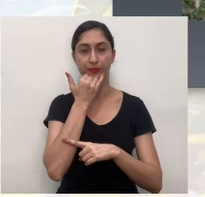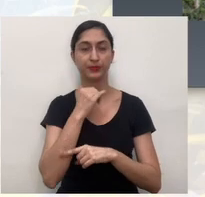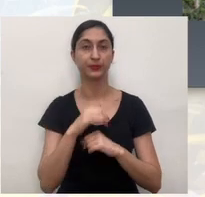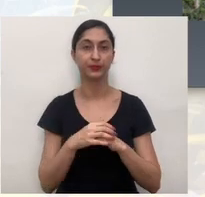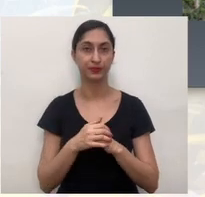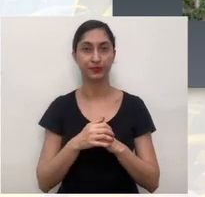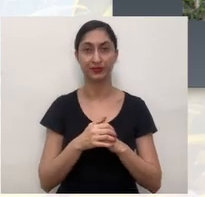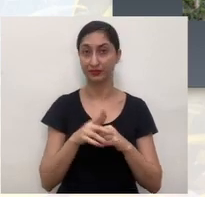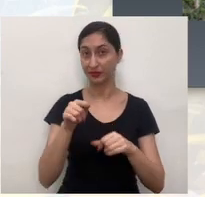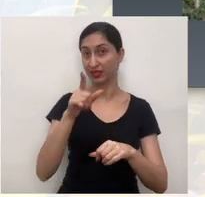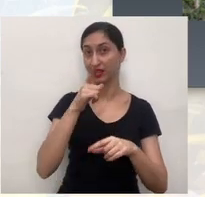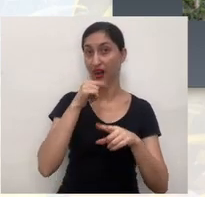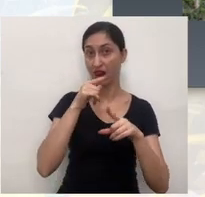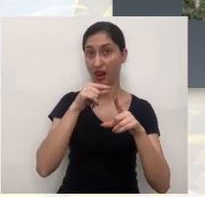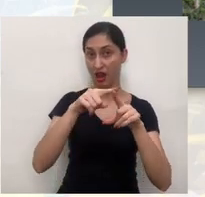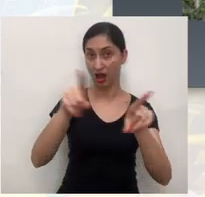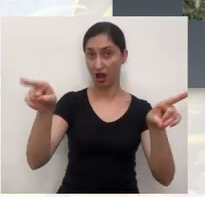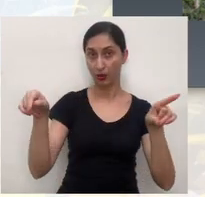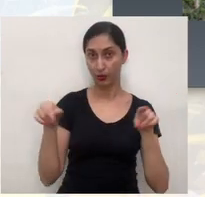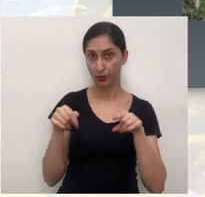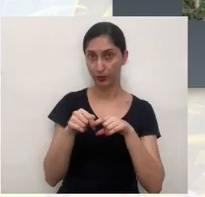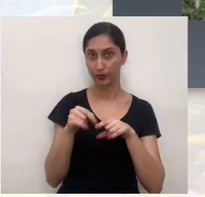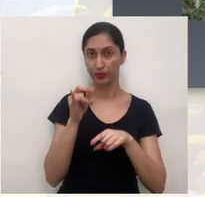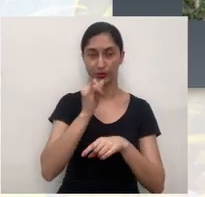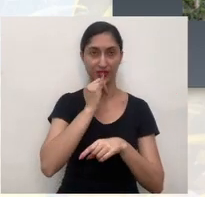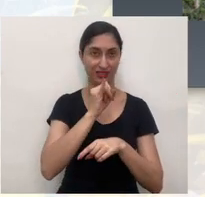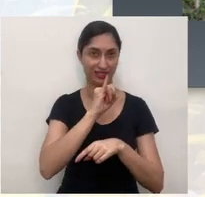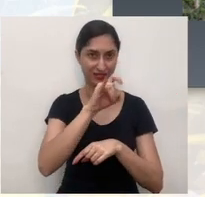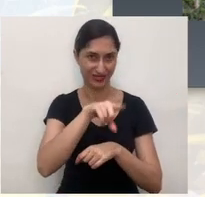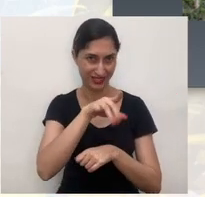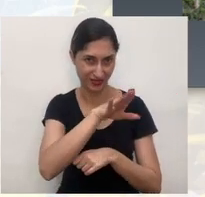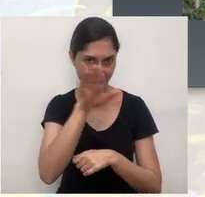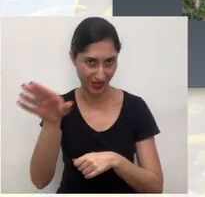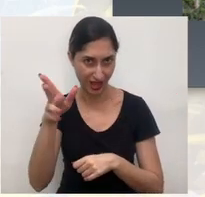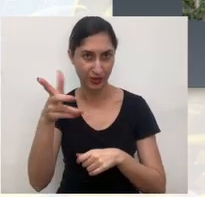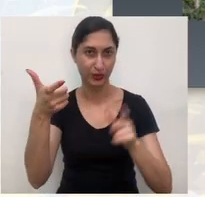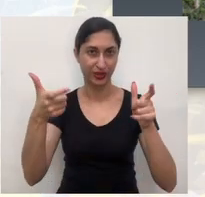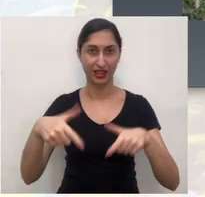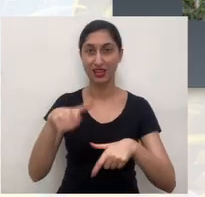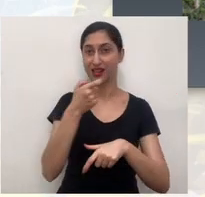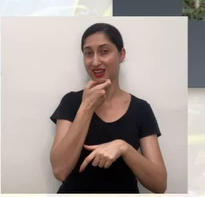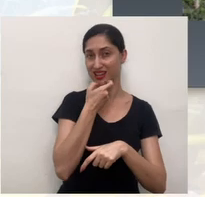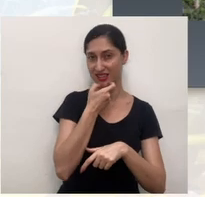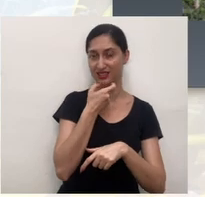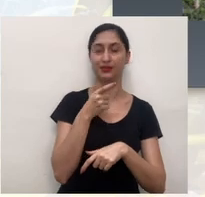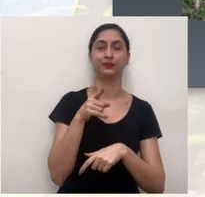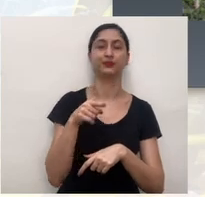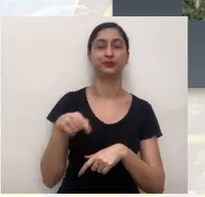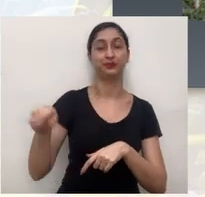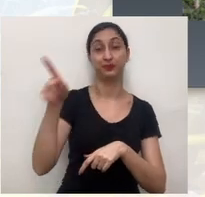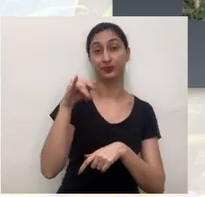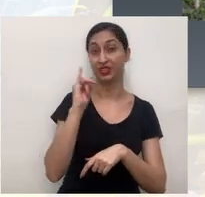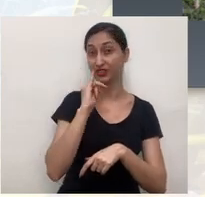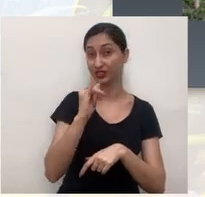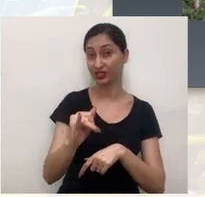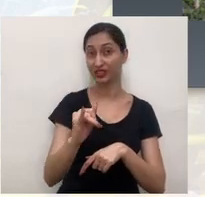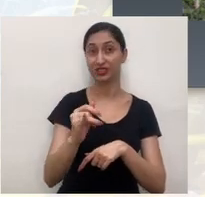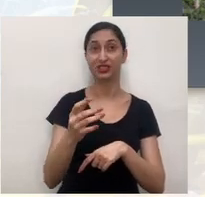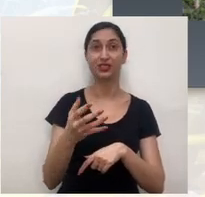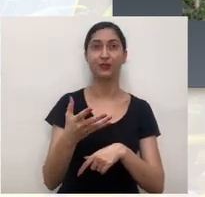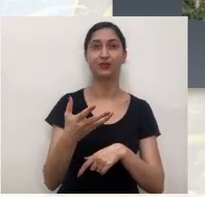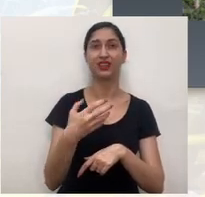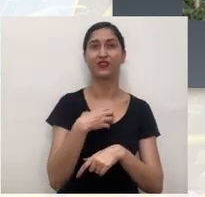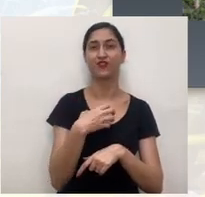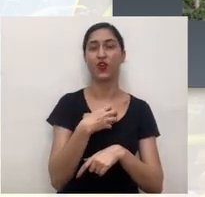de lago, se você põe num parque inglês, eles vão dizer que era do estilo que